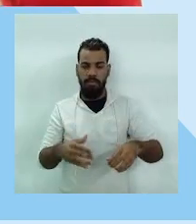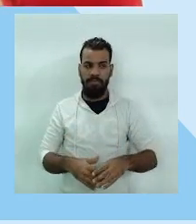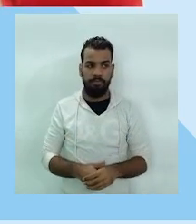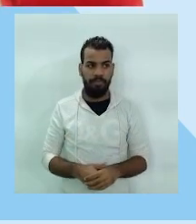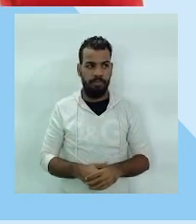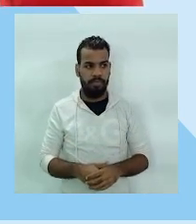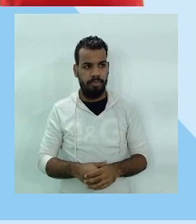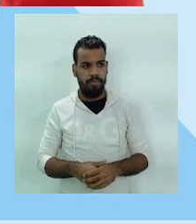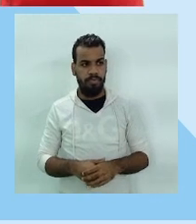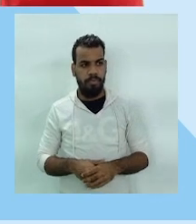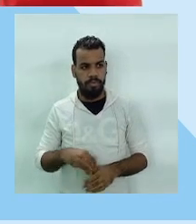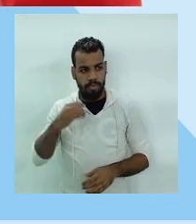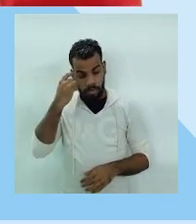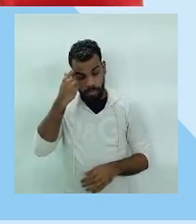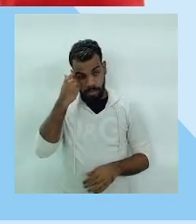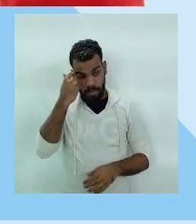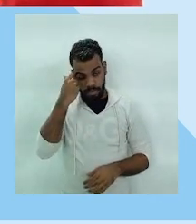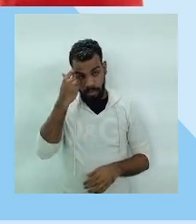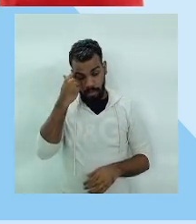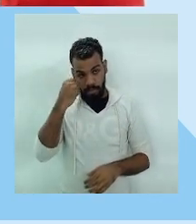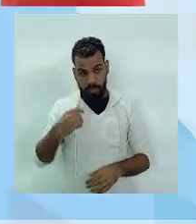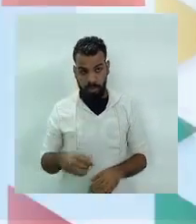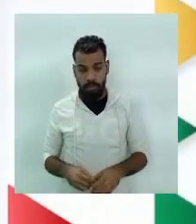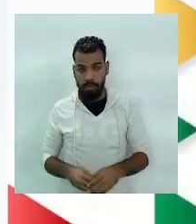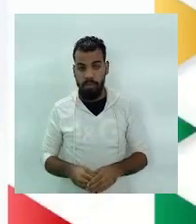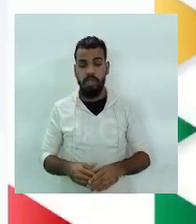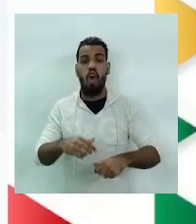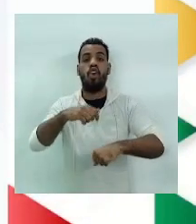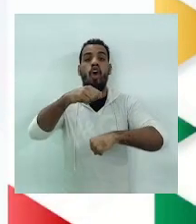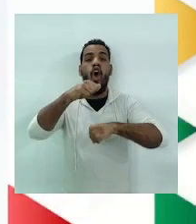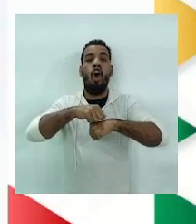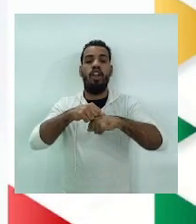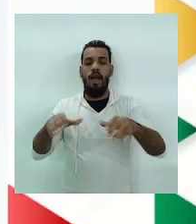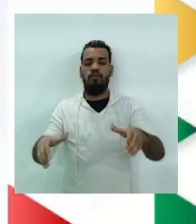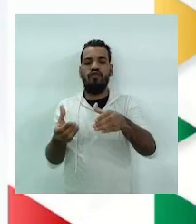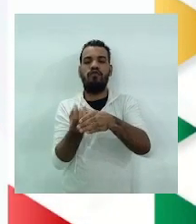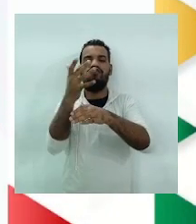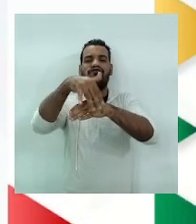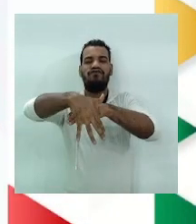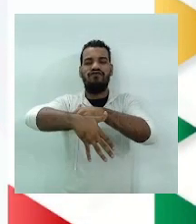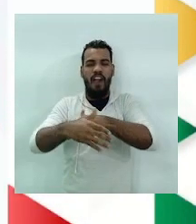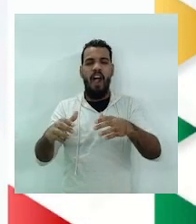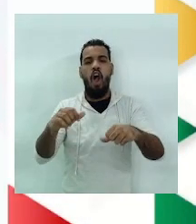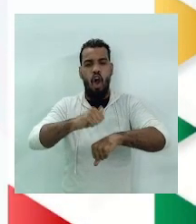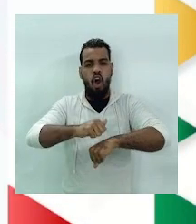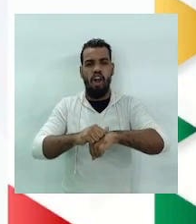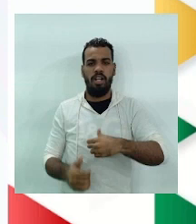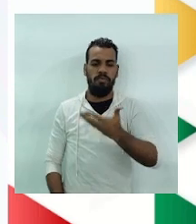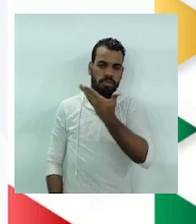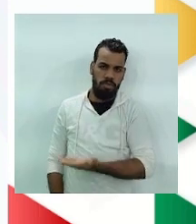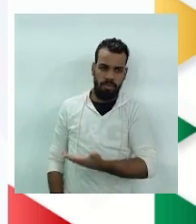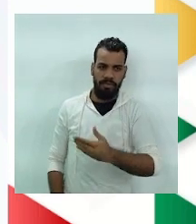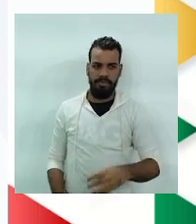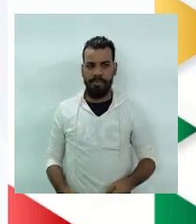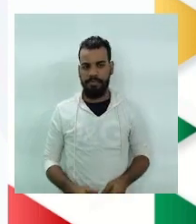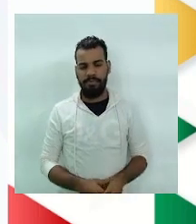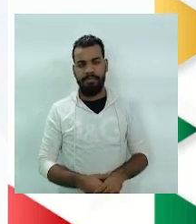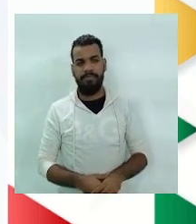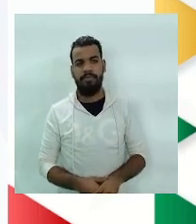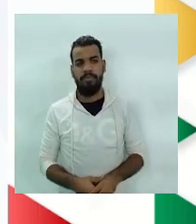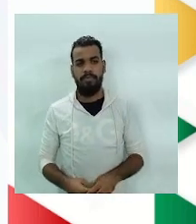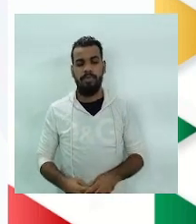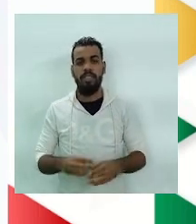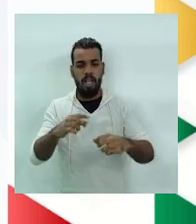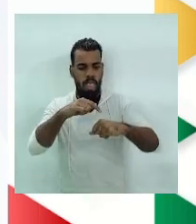na tela. As rochas vulcânicas. Existem características megascópicas de